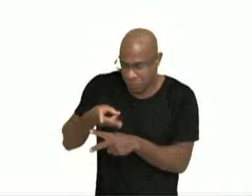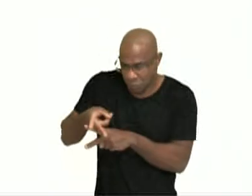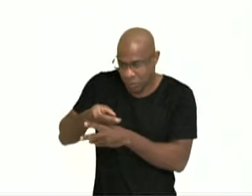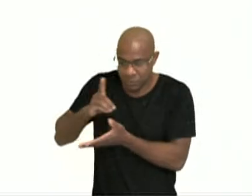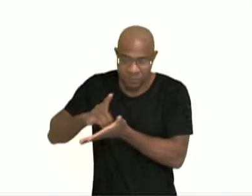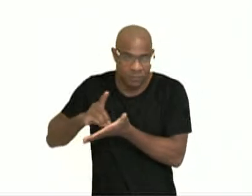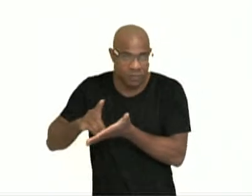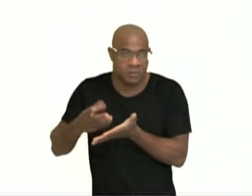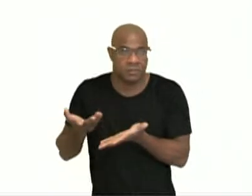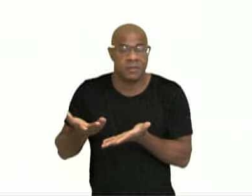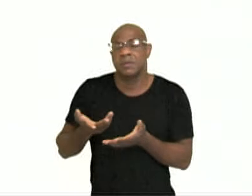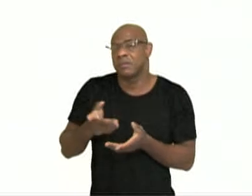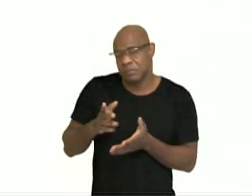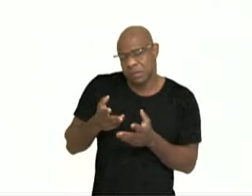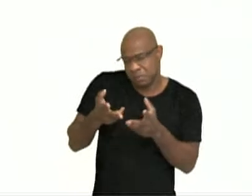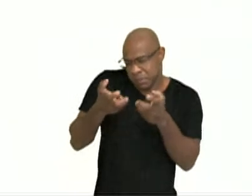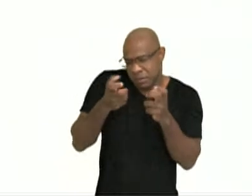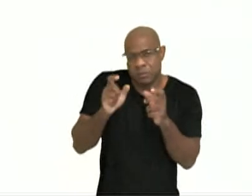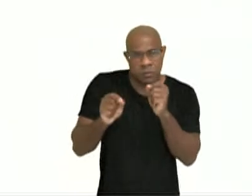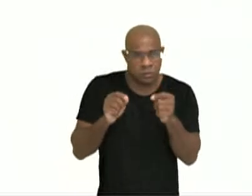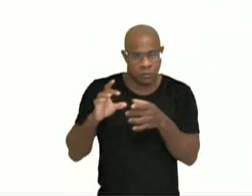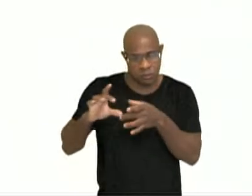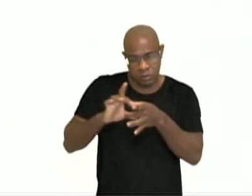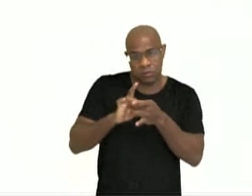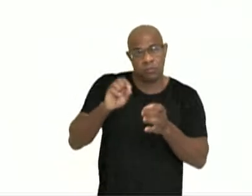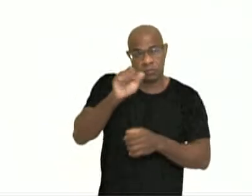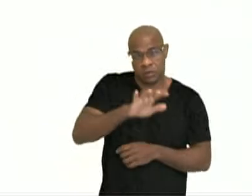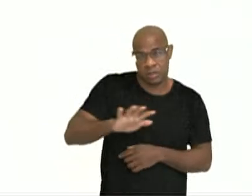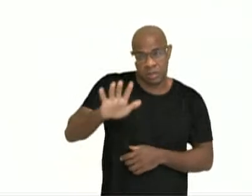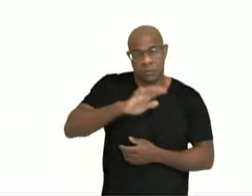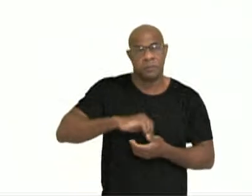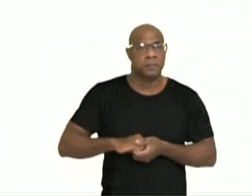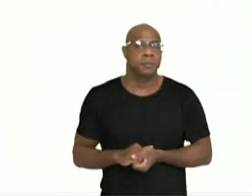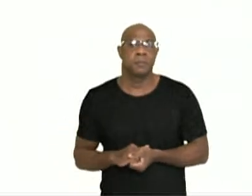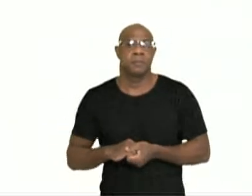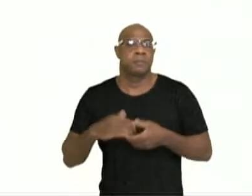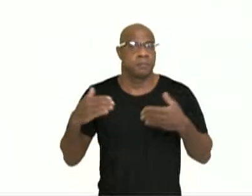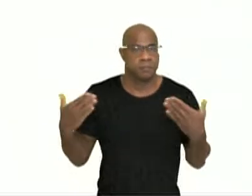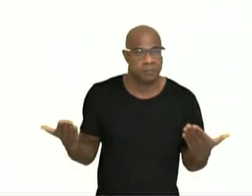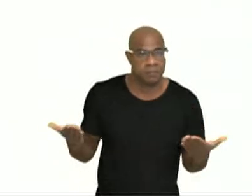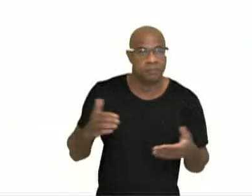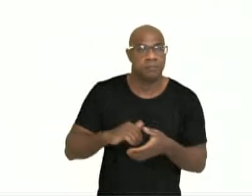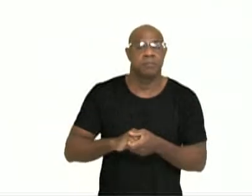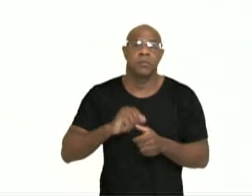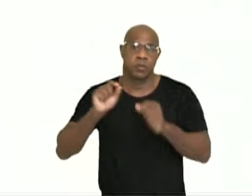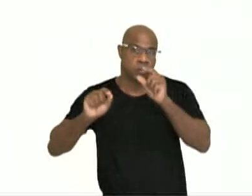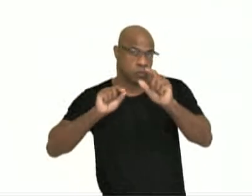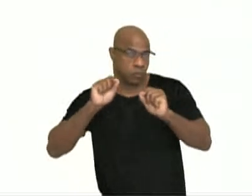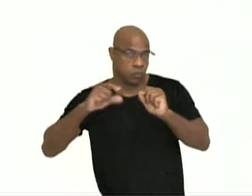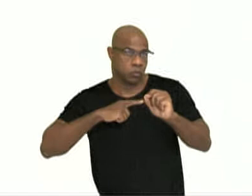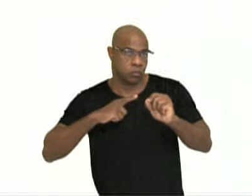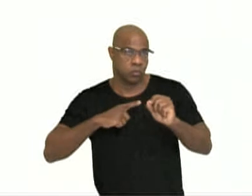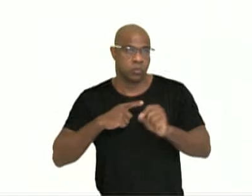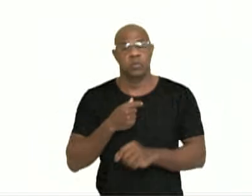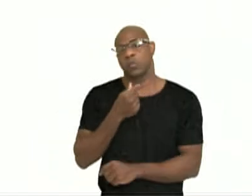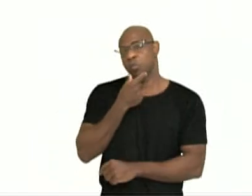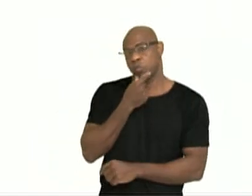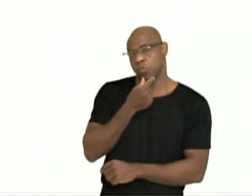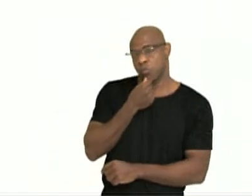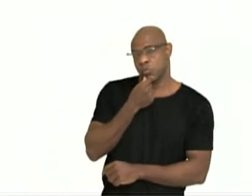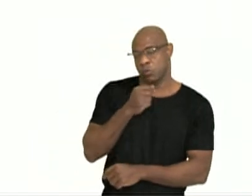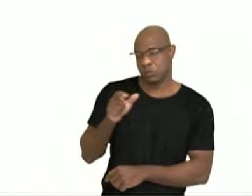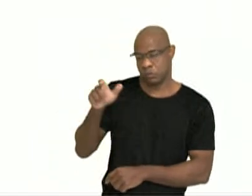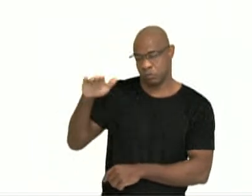procuradinha. Mas eu vejo o contexto geral. Bom, vi que é um menino, Jamie, o nome dele é Jamie, que